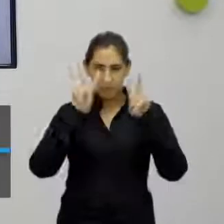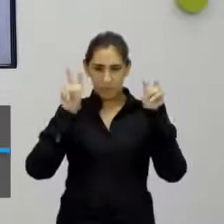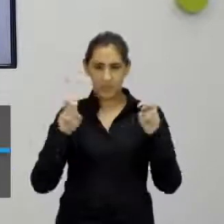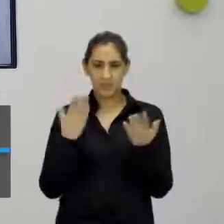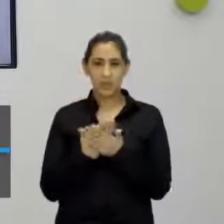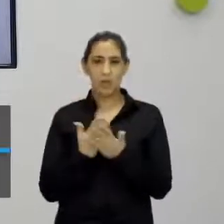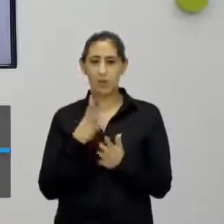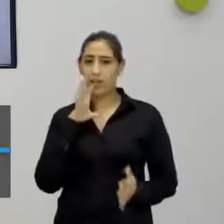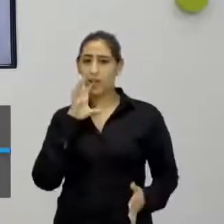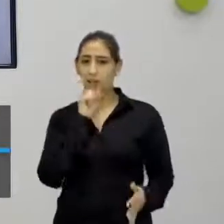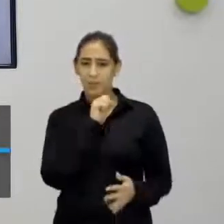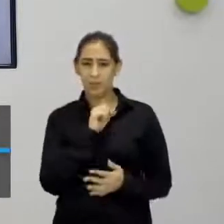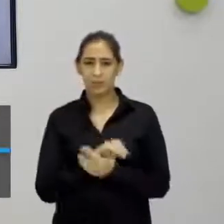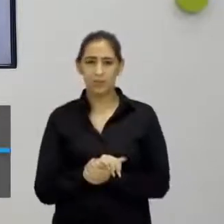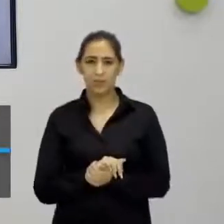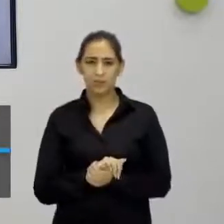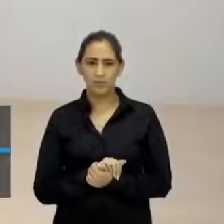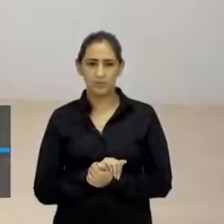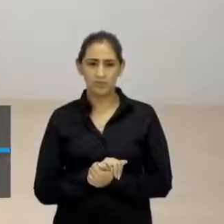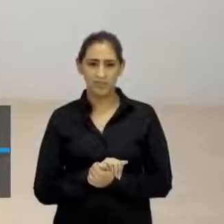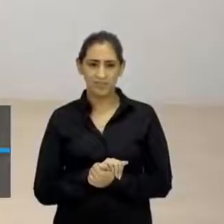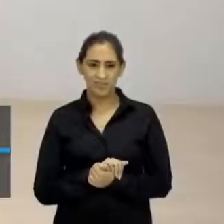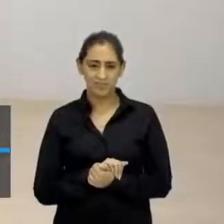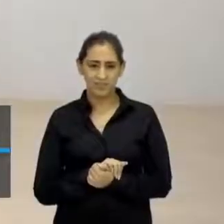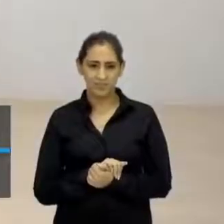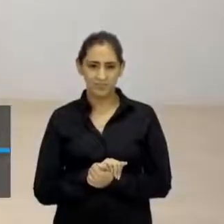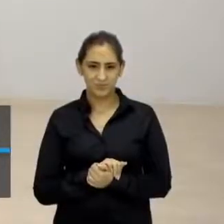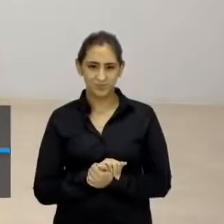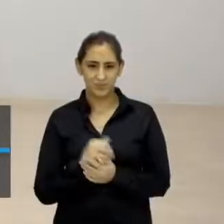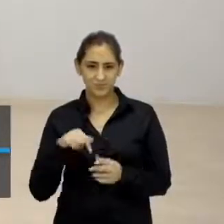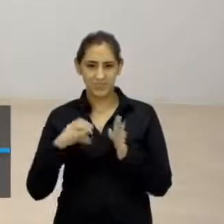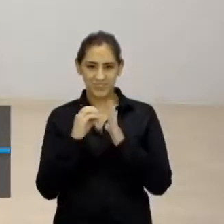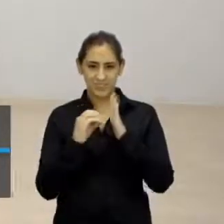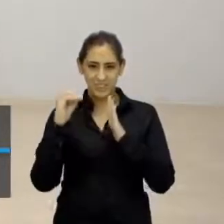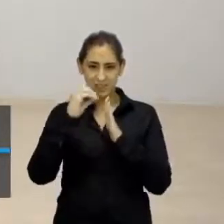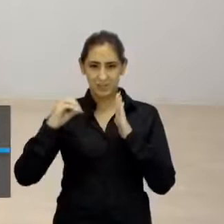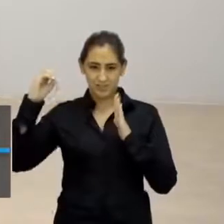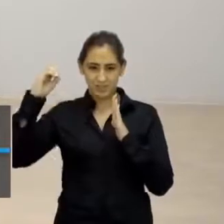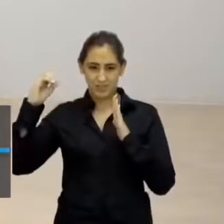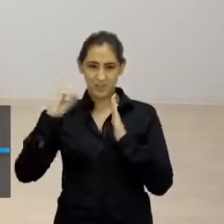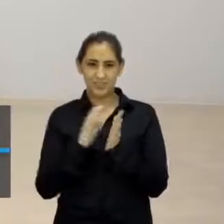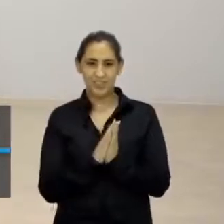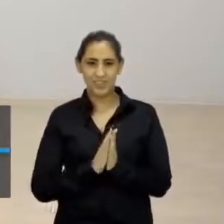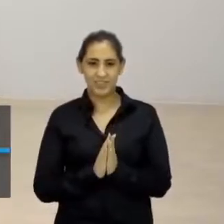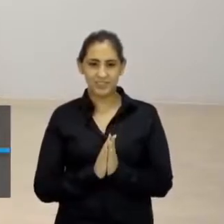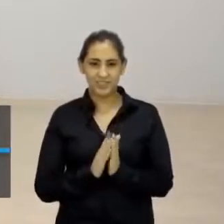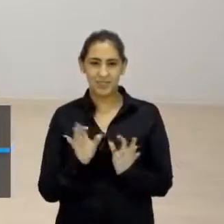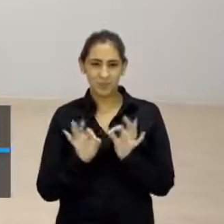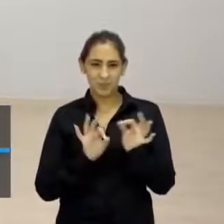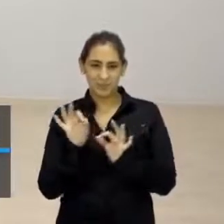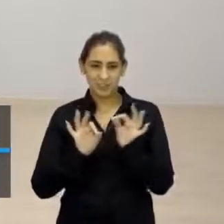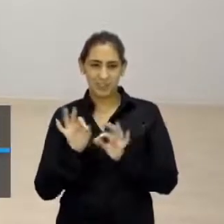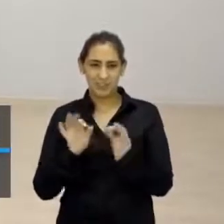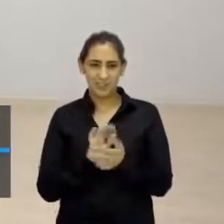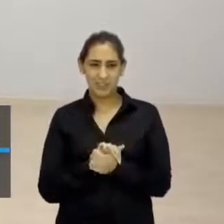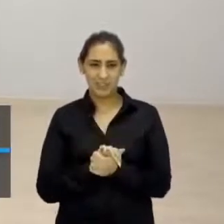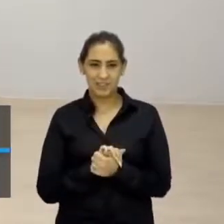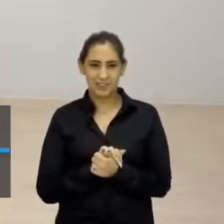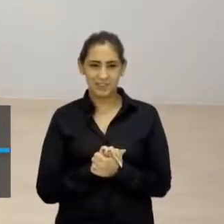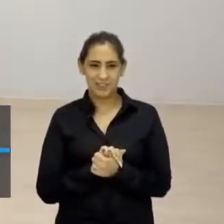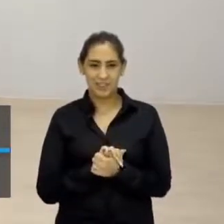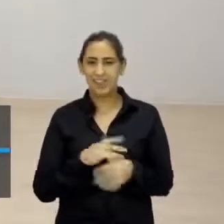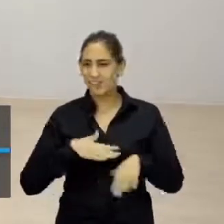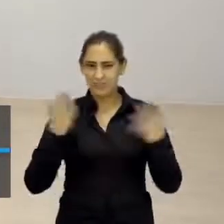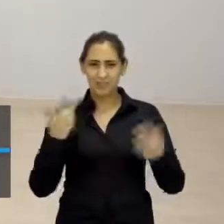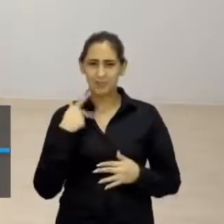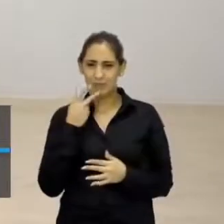rápido. Vamos ter aqui, agora, professora Tayana, né? Aqui no Centro de Mídias, um projeto. Vou falar isso, estou puxando meu saco. Eu vou puxar meu saco. Mas tem que falar. Vou